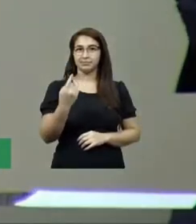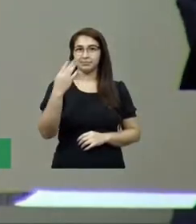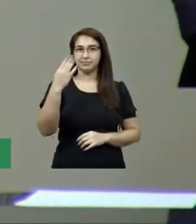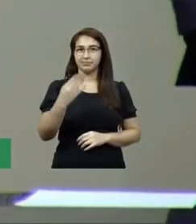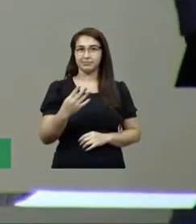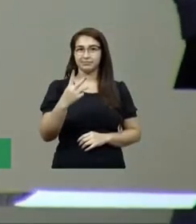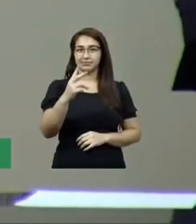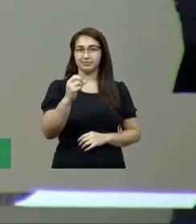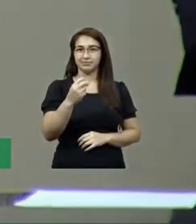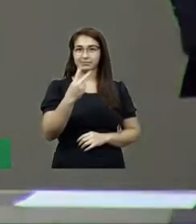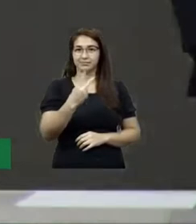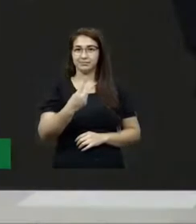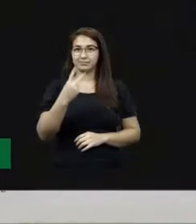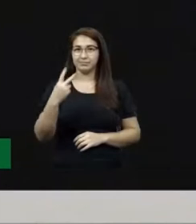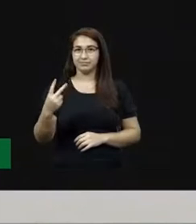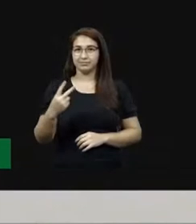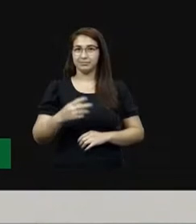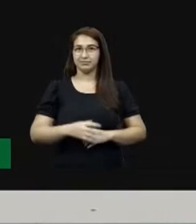00251/2022.